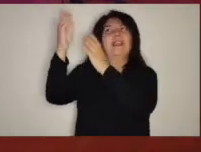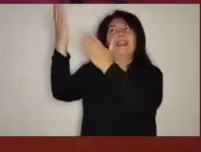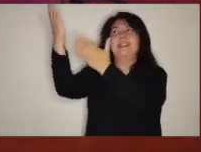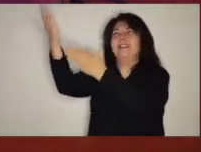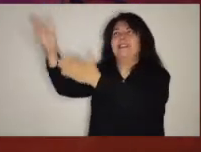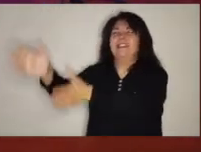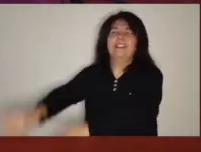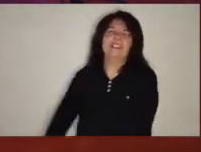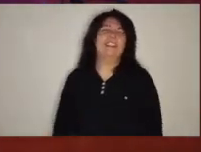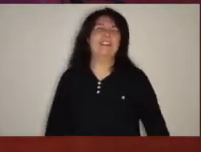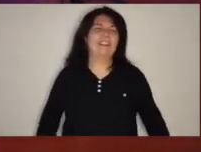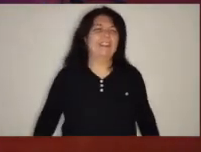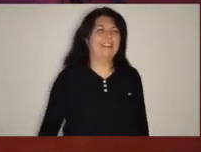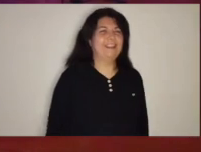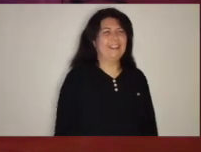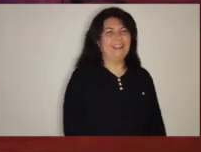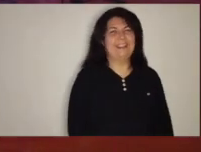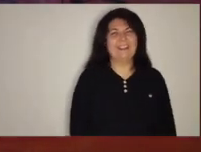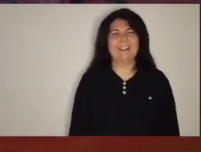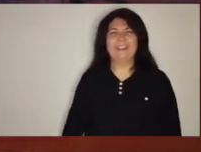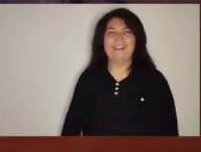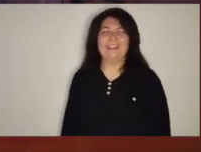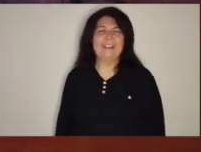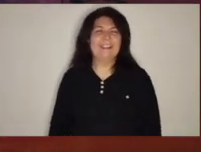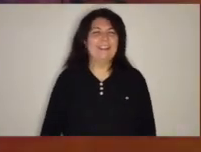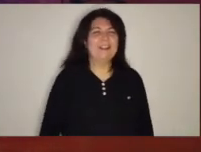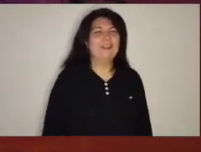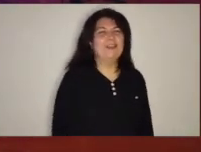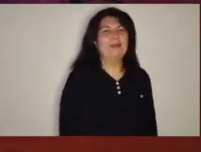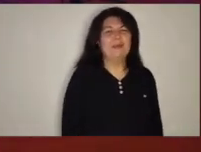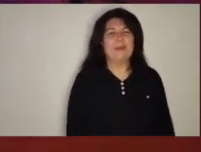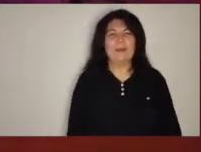afundei meus barcos no